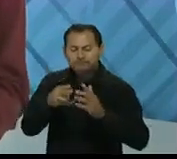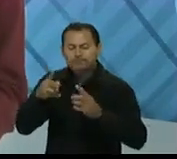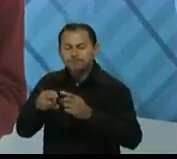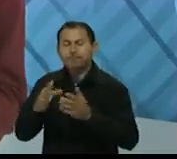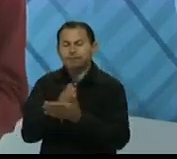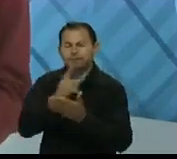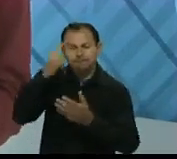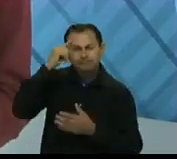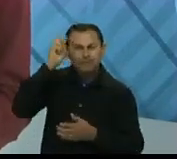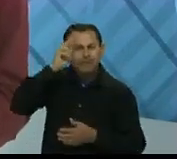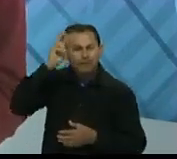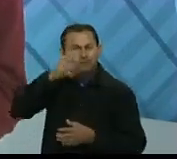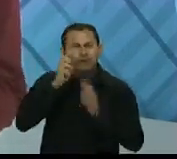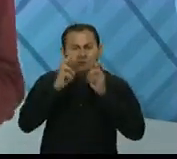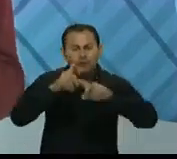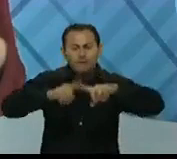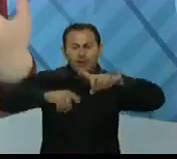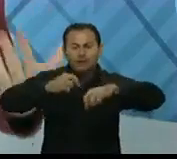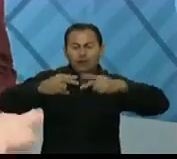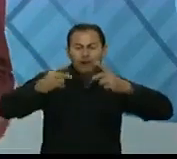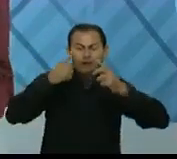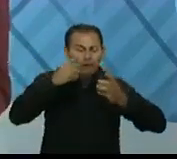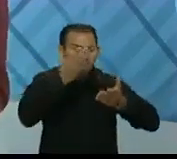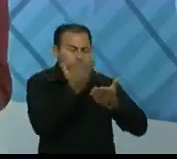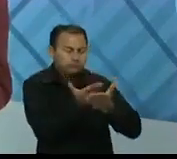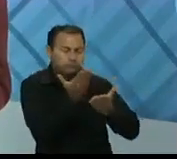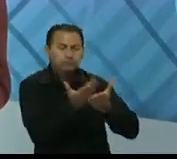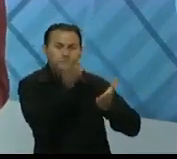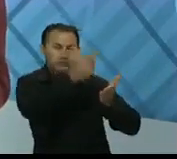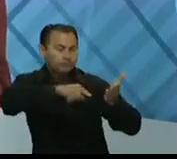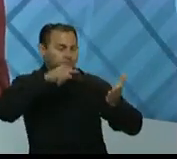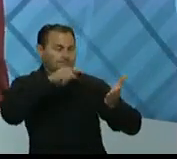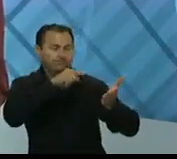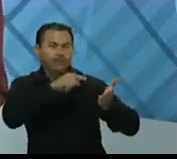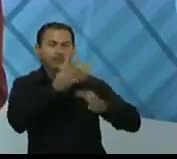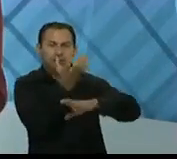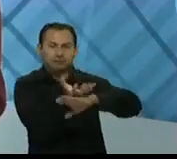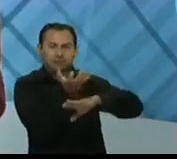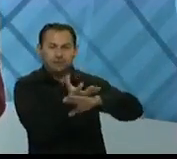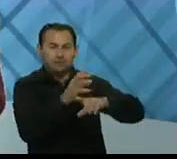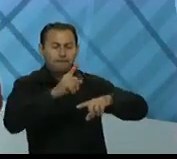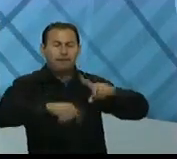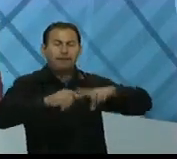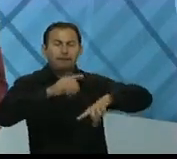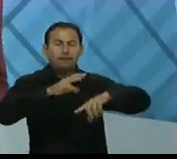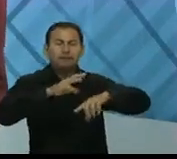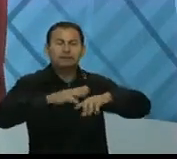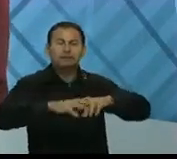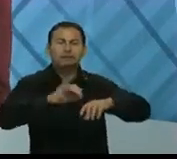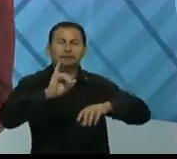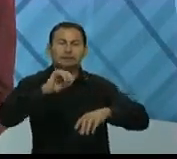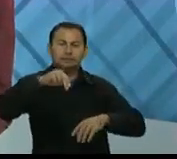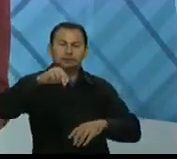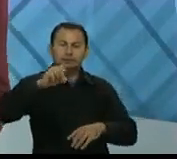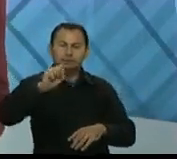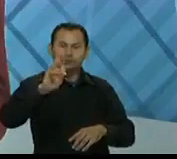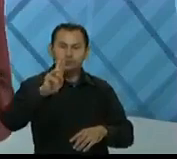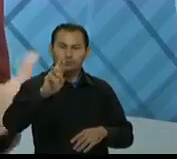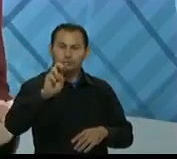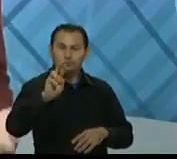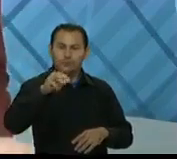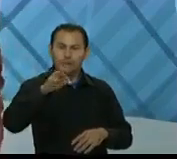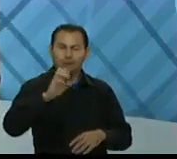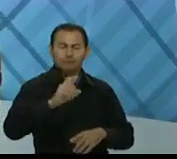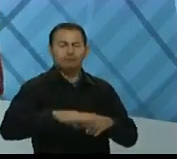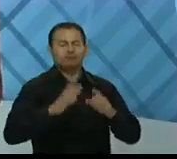dúvida, relembre, veja o material, reveja o material que você teve da disciplina de matemática instrumental, que para o bom sucesso da nossa disciplina é essencial que você